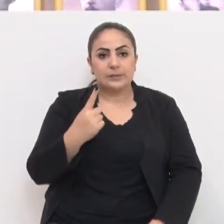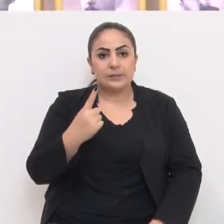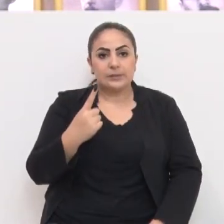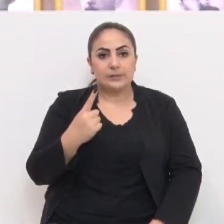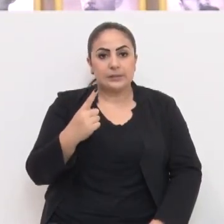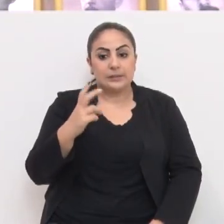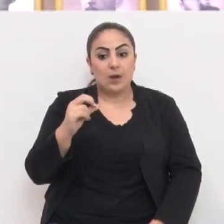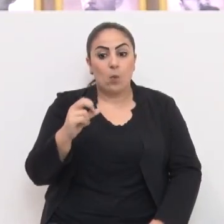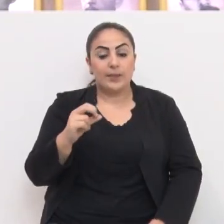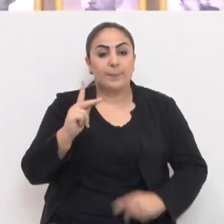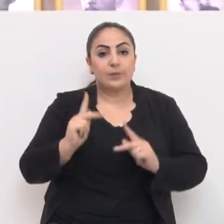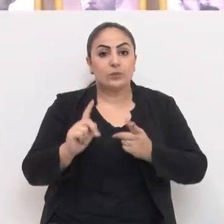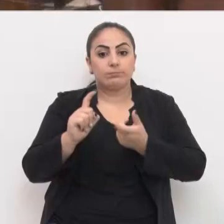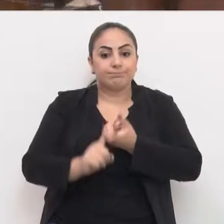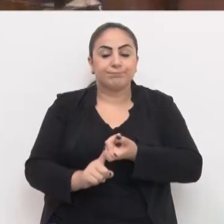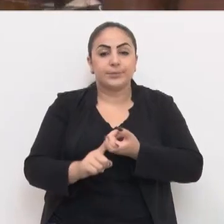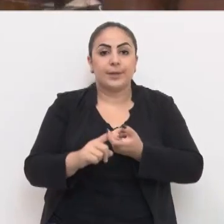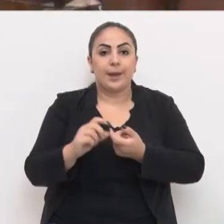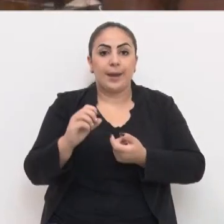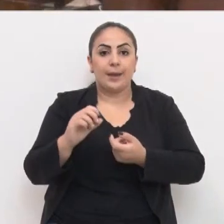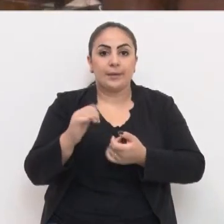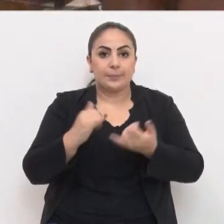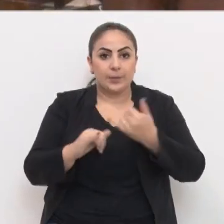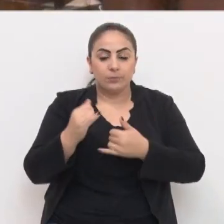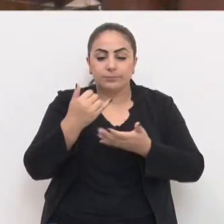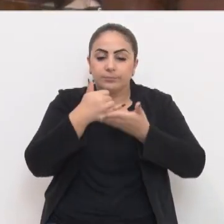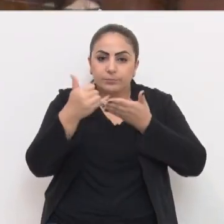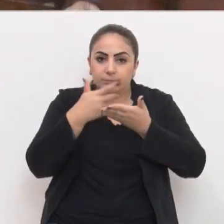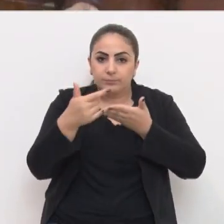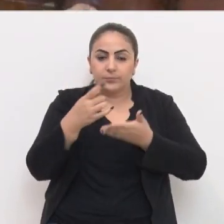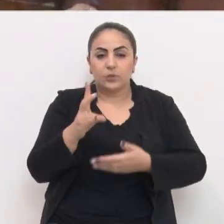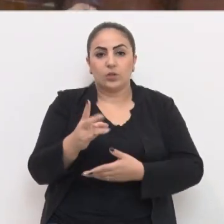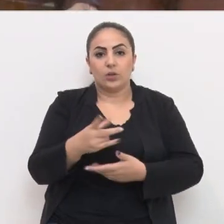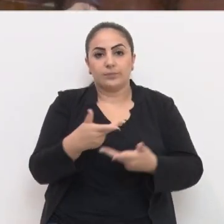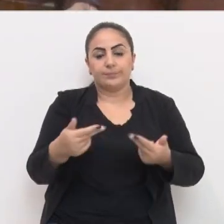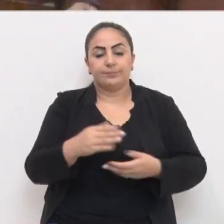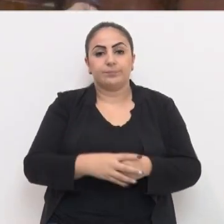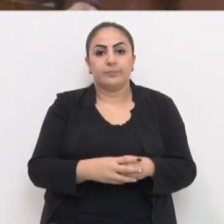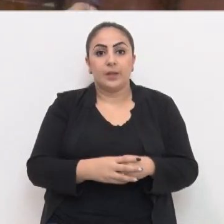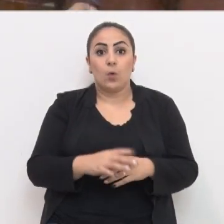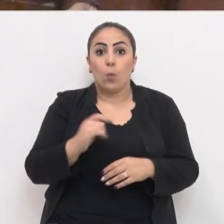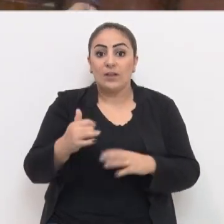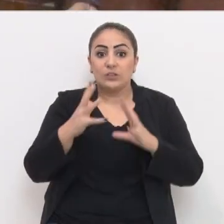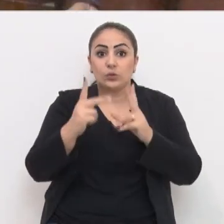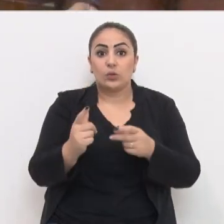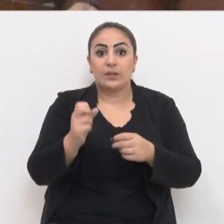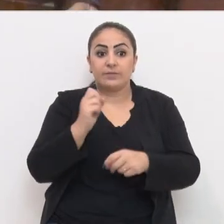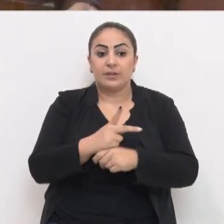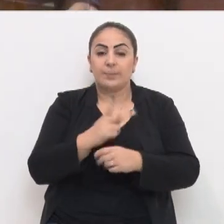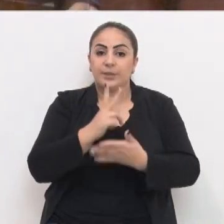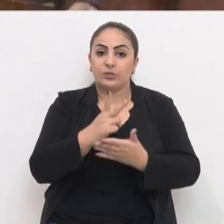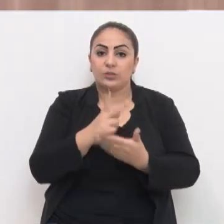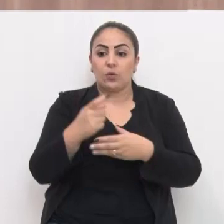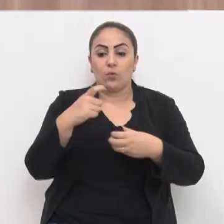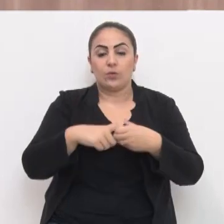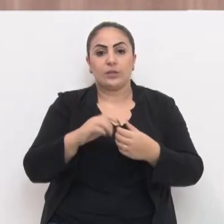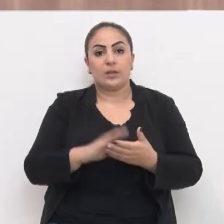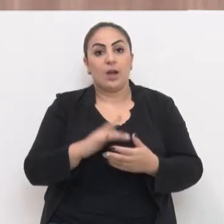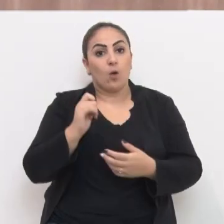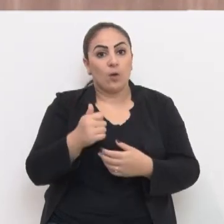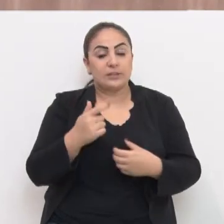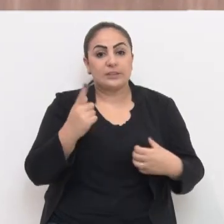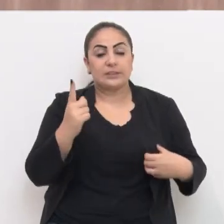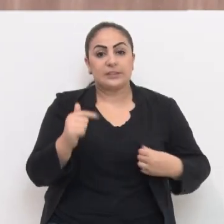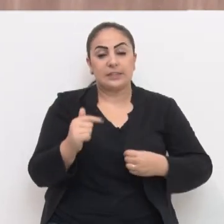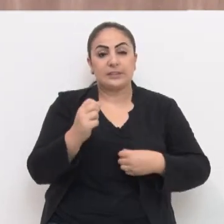50 dependentes químicos. Quase todas as vagas são mantidas através de convênios. Faz